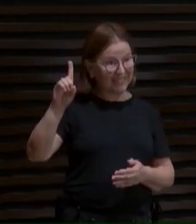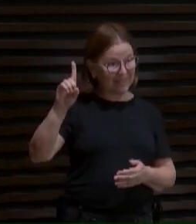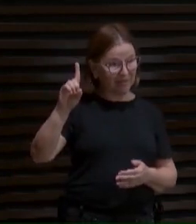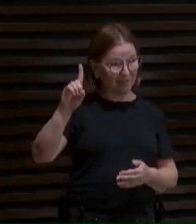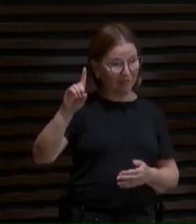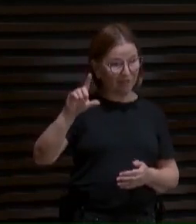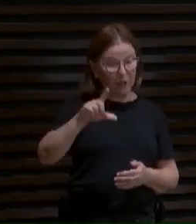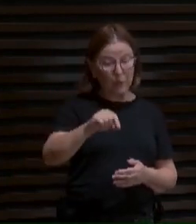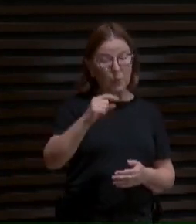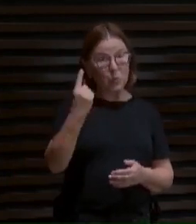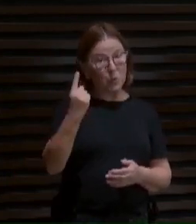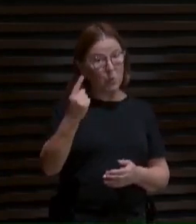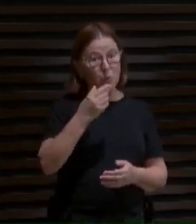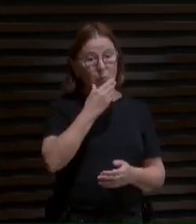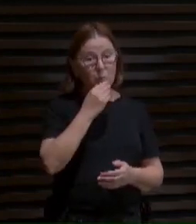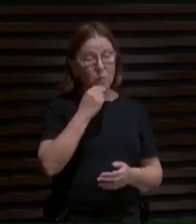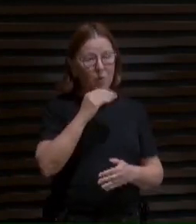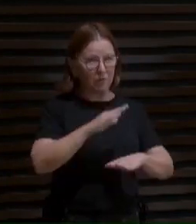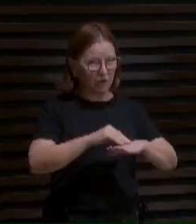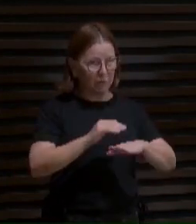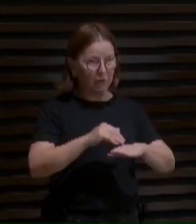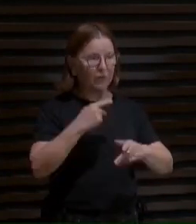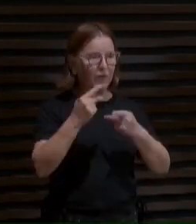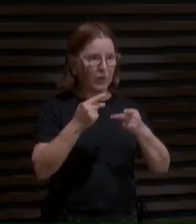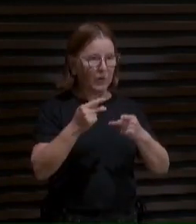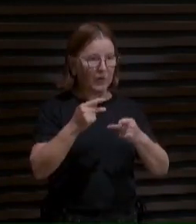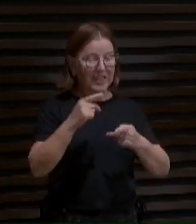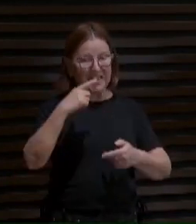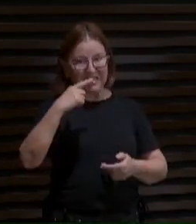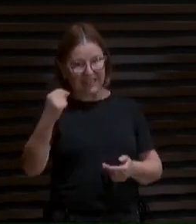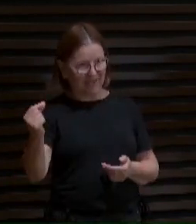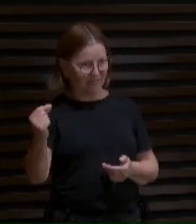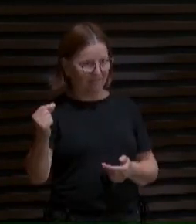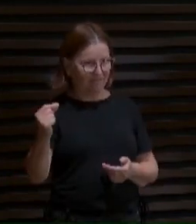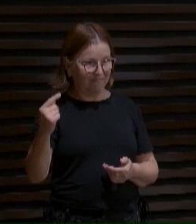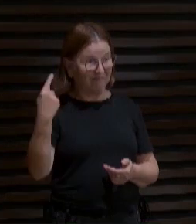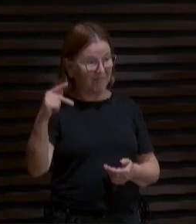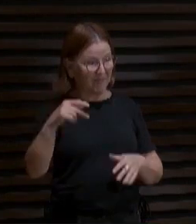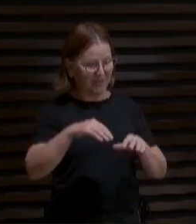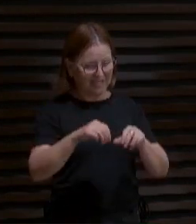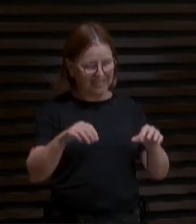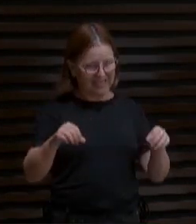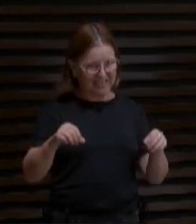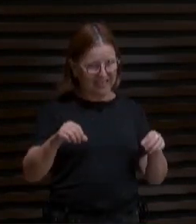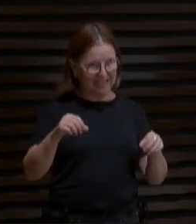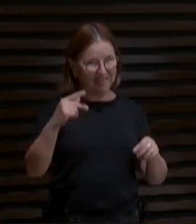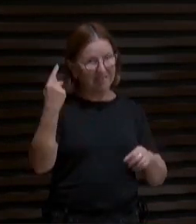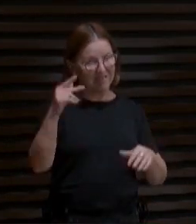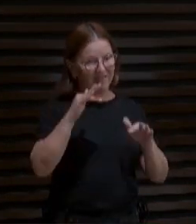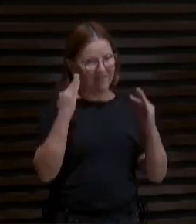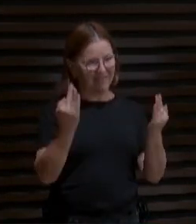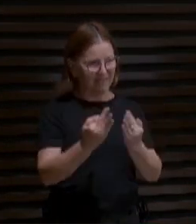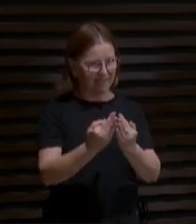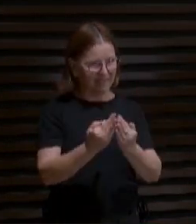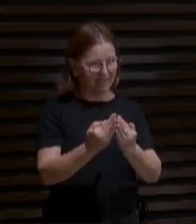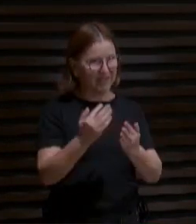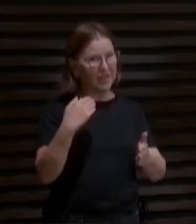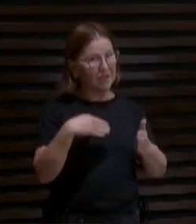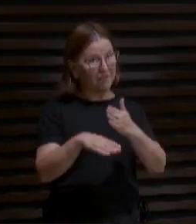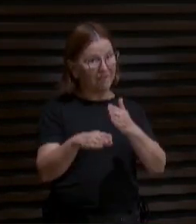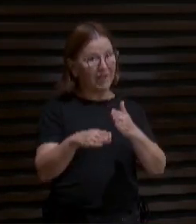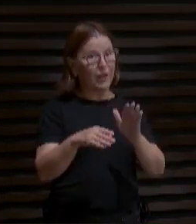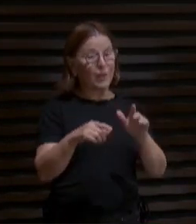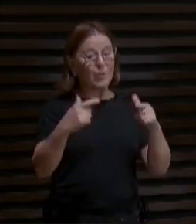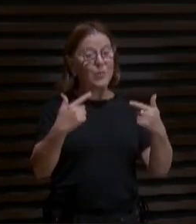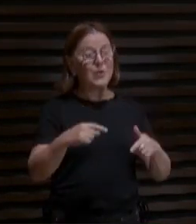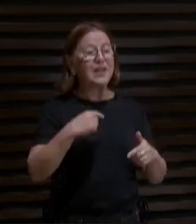homem, chamou e disse, sai da tua terra, da tua parentela, vai para um lugar que eu te